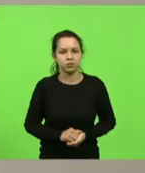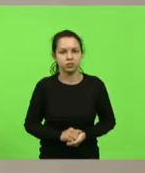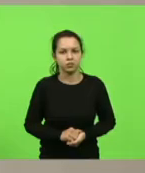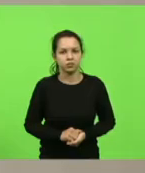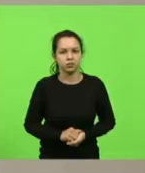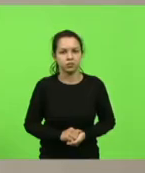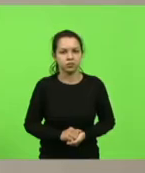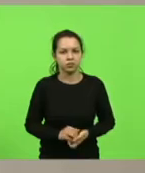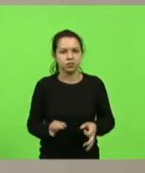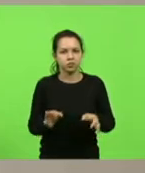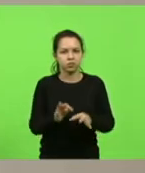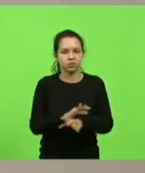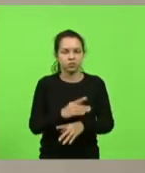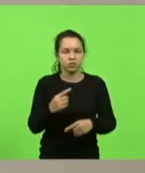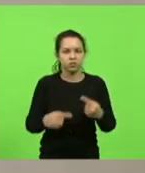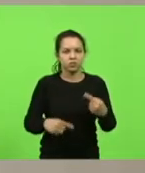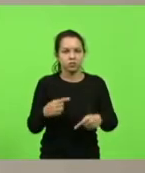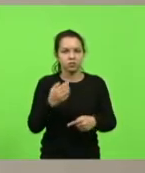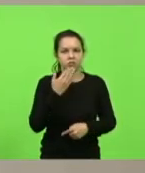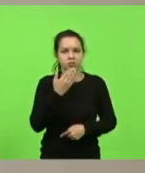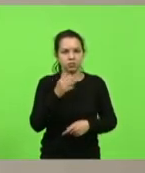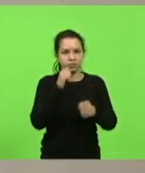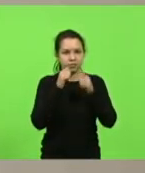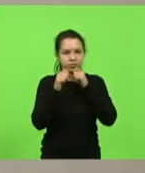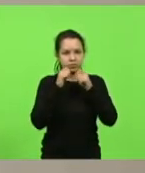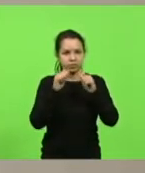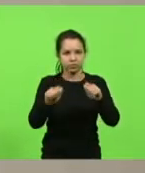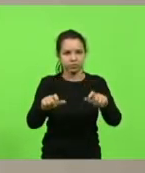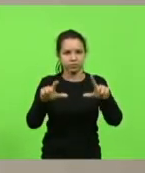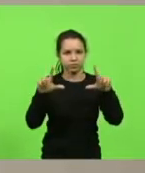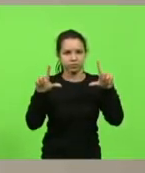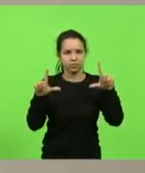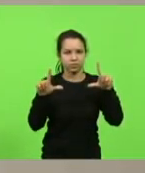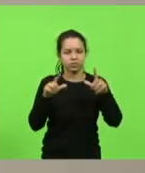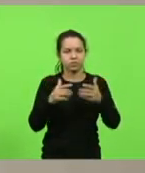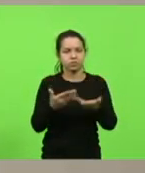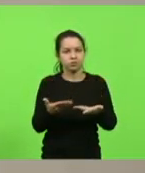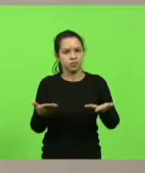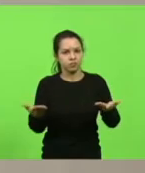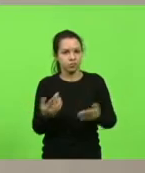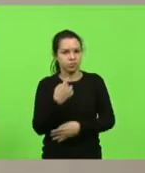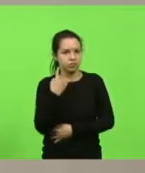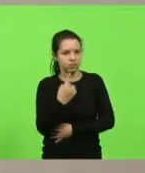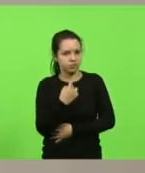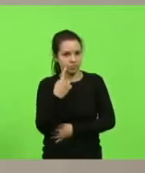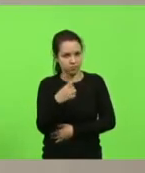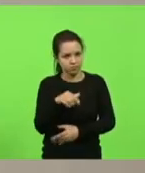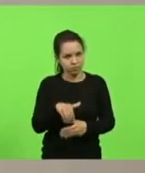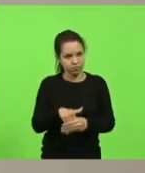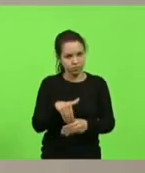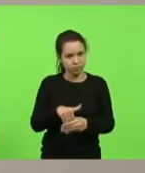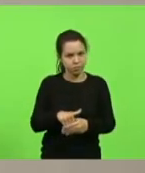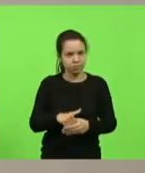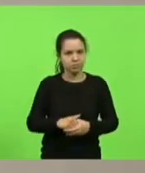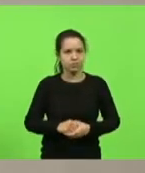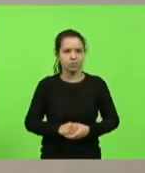Encerrada a discussão, peço assessoria para que abra o painel, para que os senhores deputados e deputadas possam exercer seu direito de